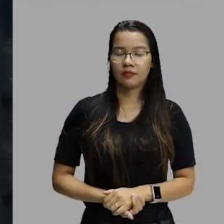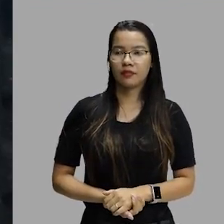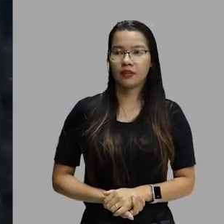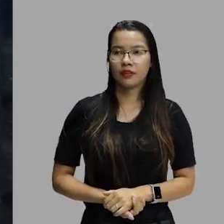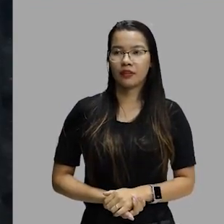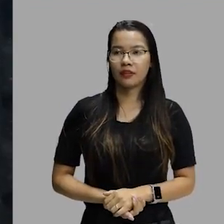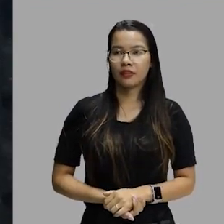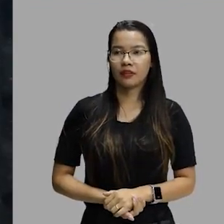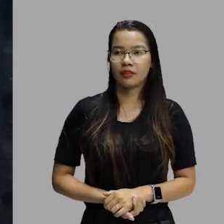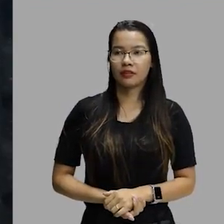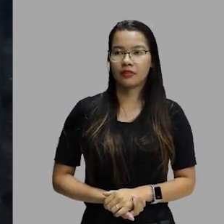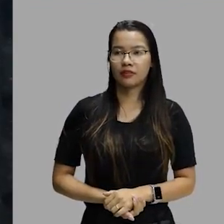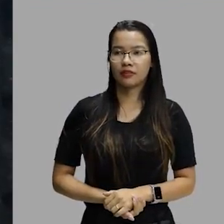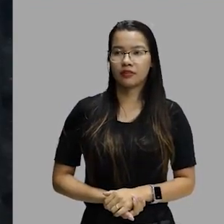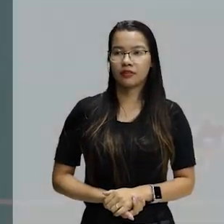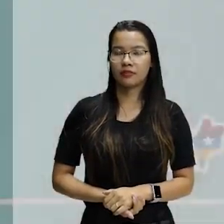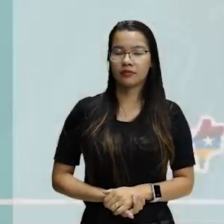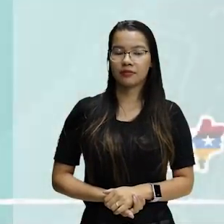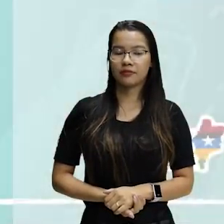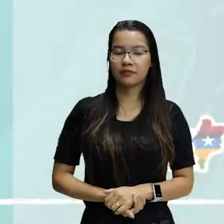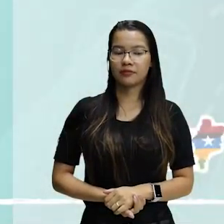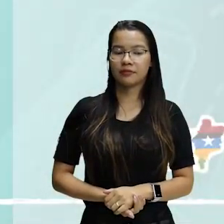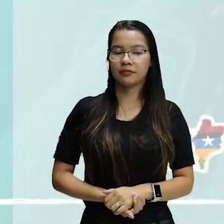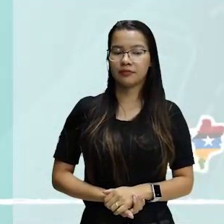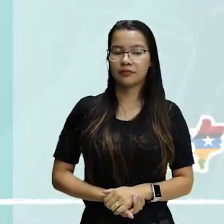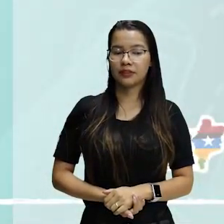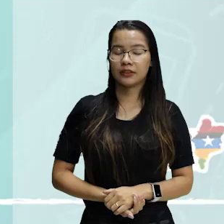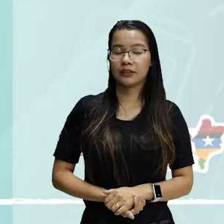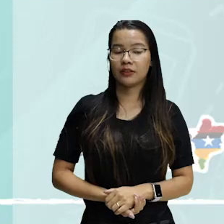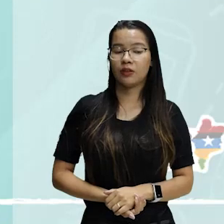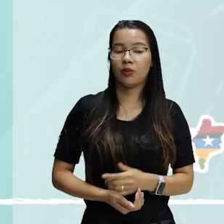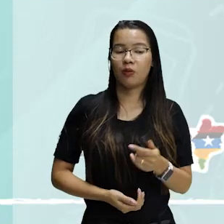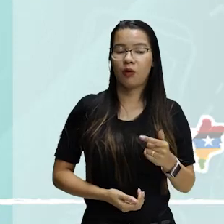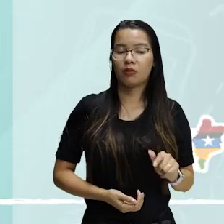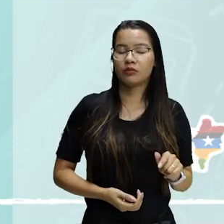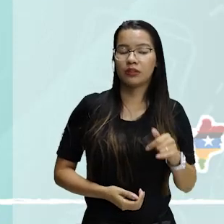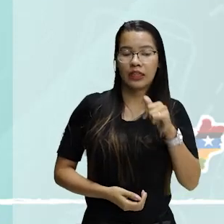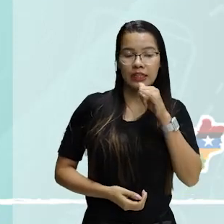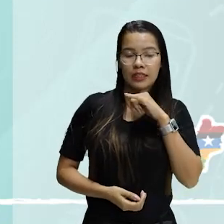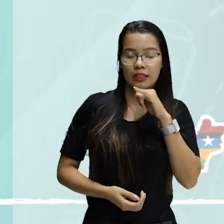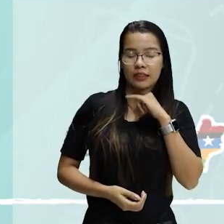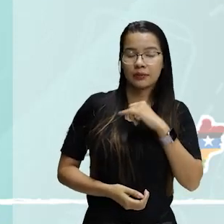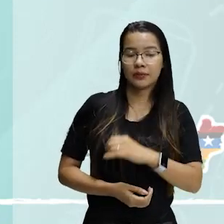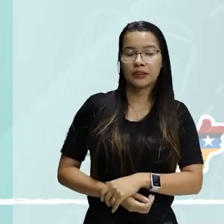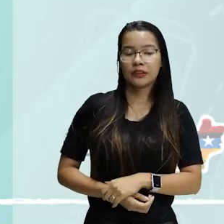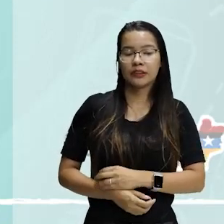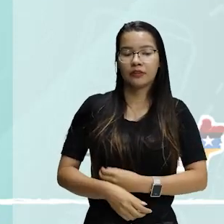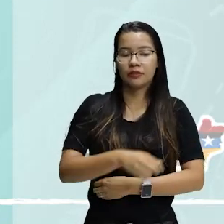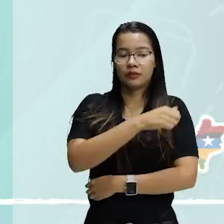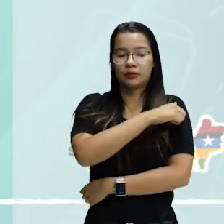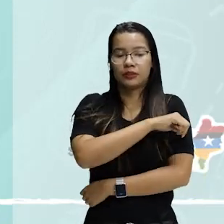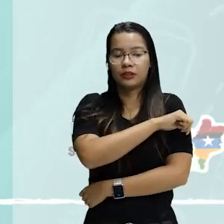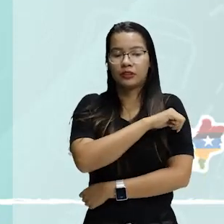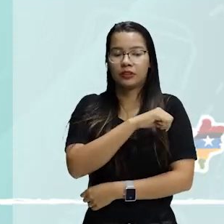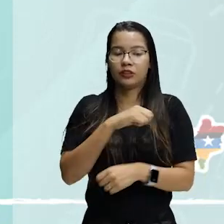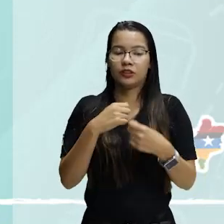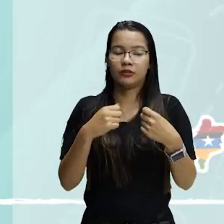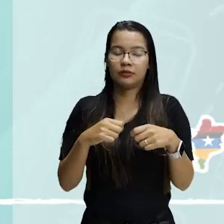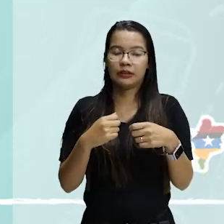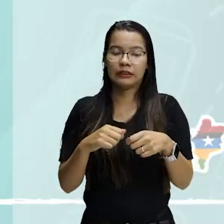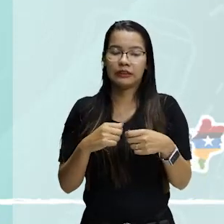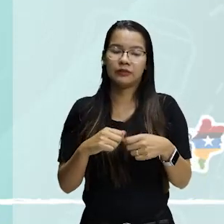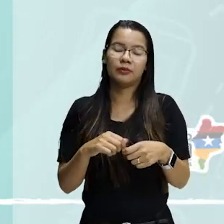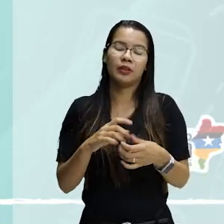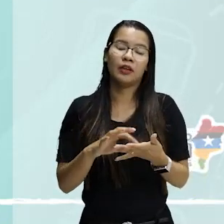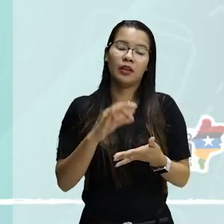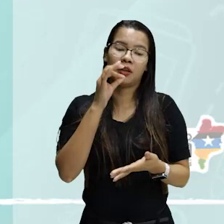é sobre termo integrante da oração. Outro exemplo aí, tá? A enfermeira tinha necessidade de